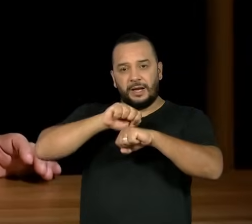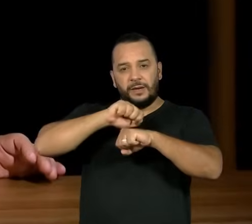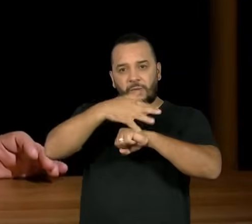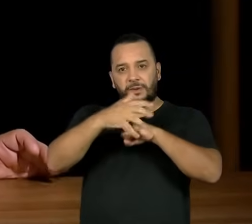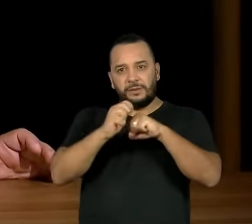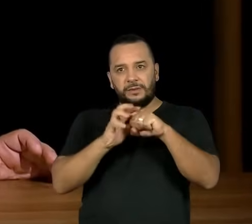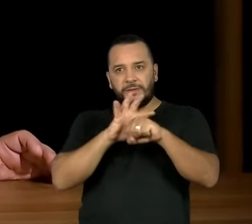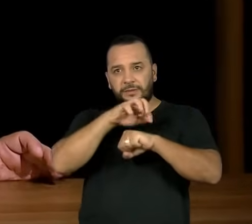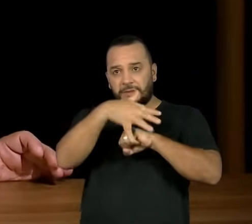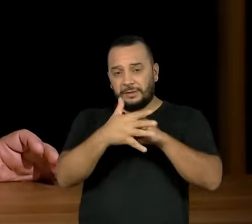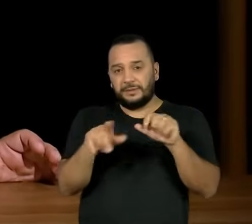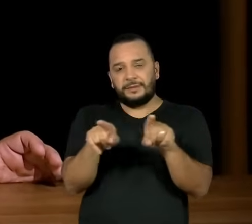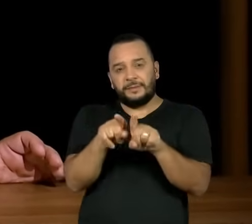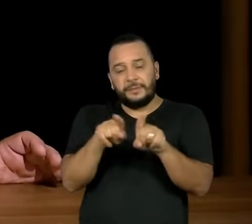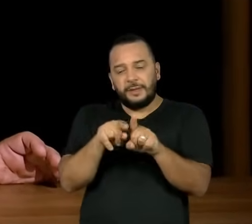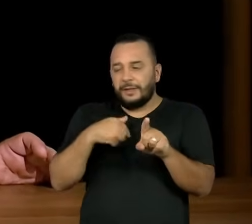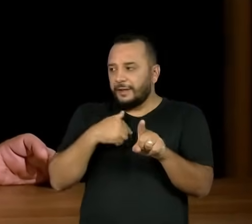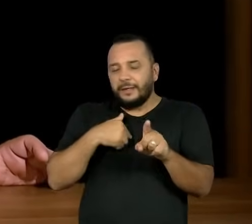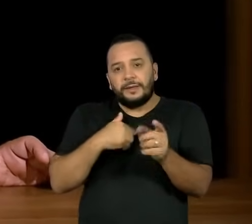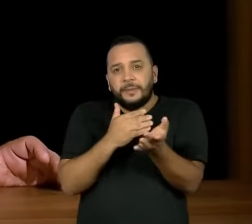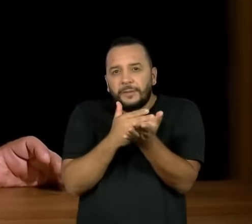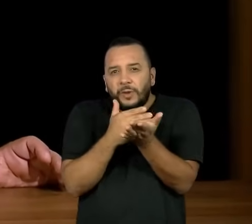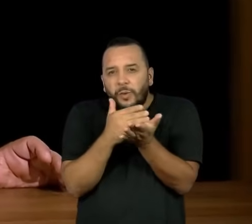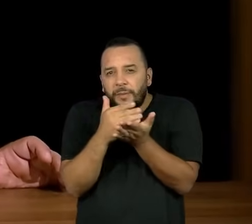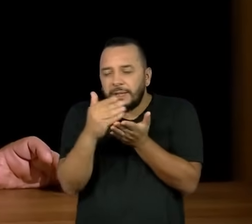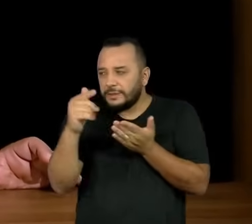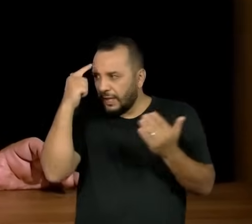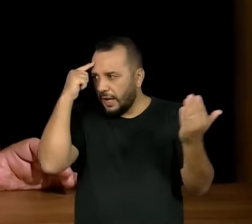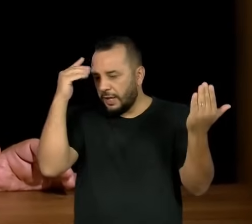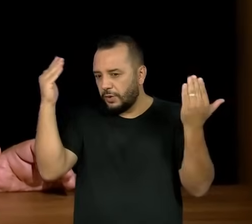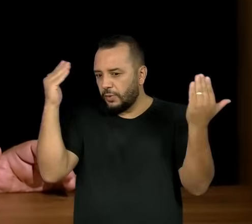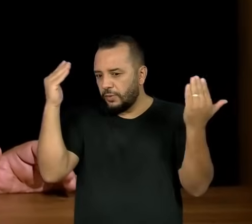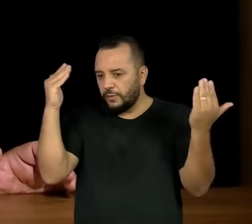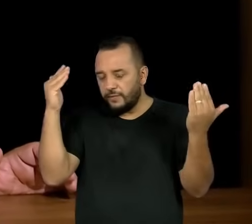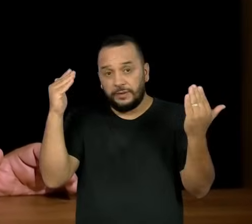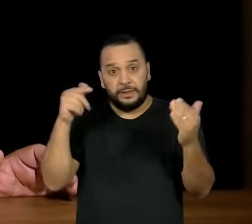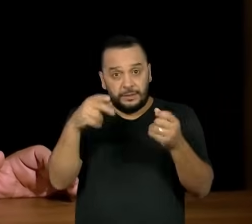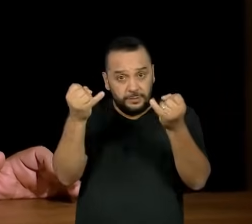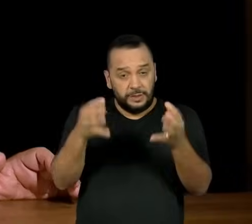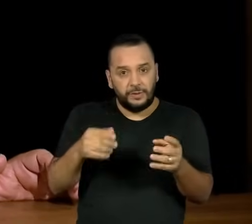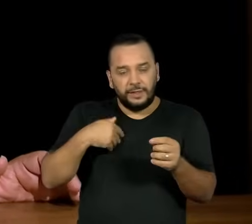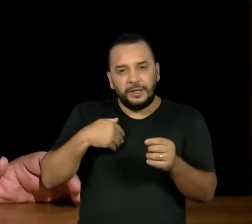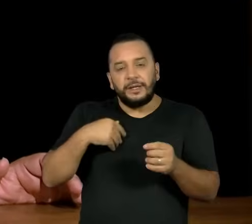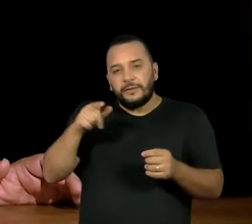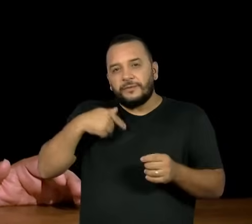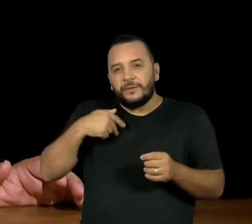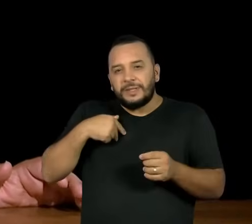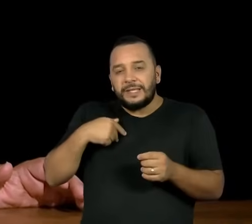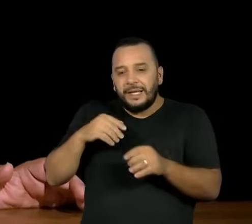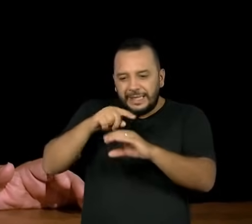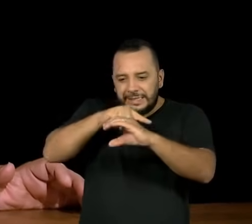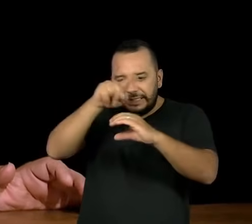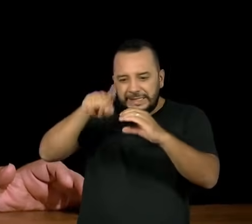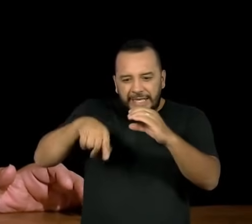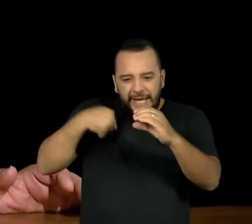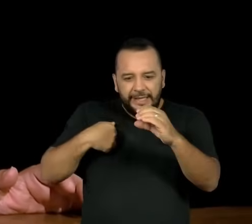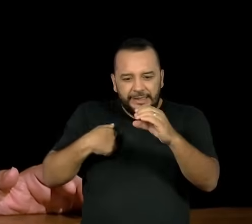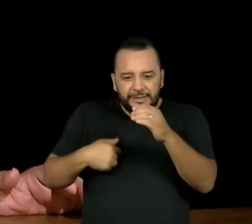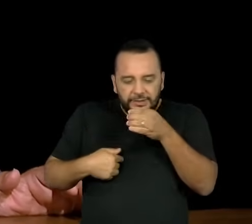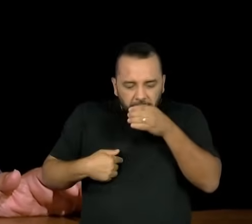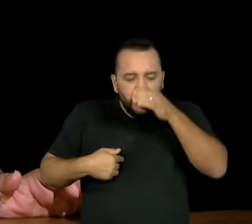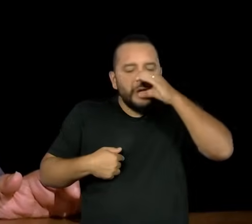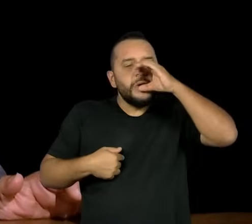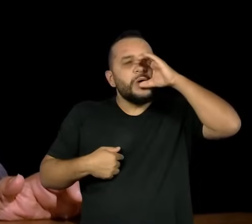Ele diz assim: o primeiro gole no copo da ciência vai te tornar um ateu. Mas no fundo